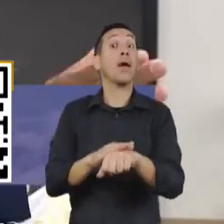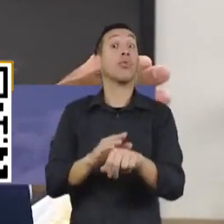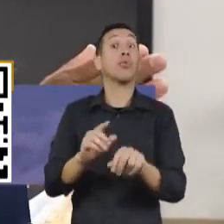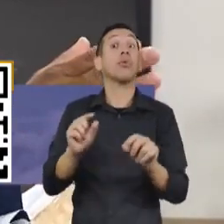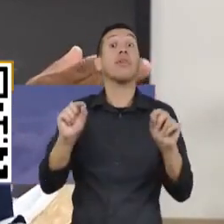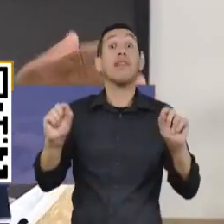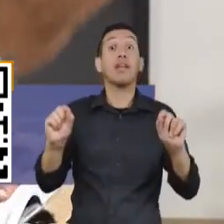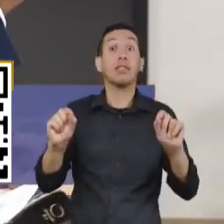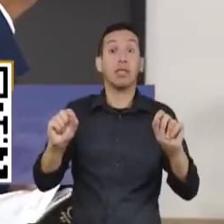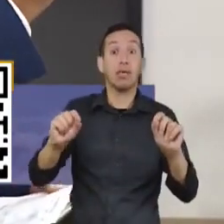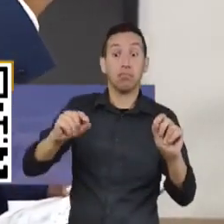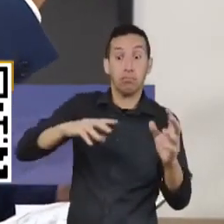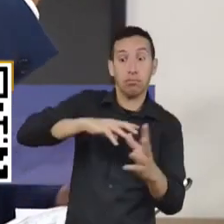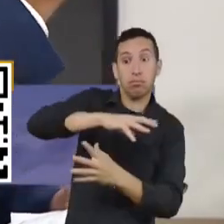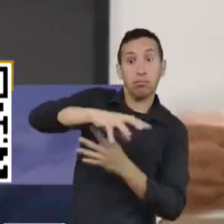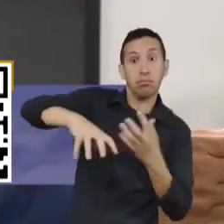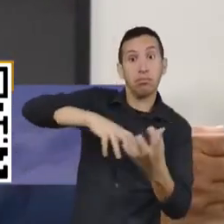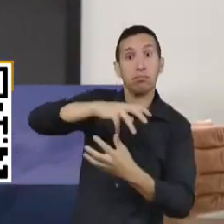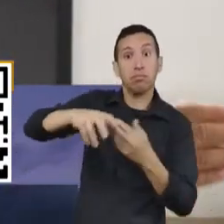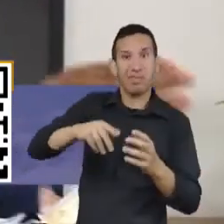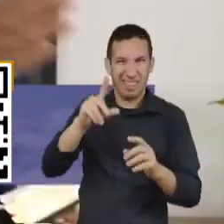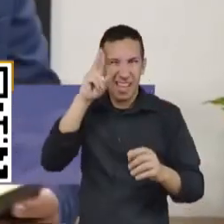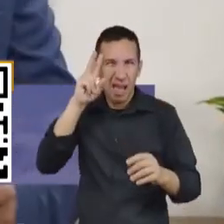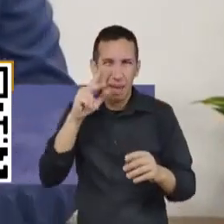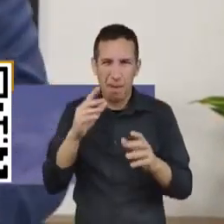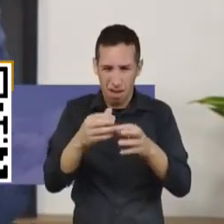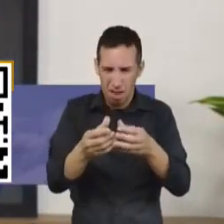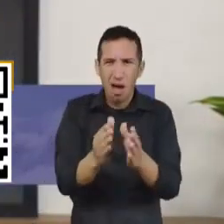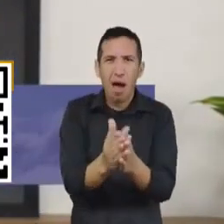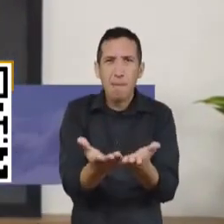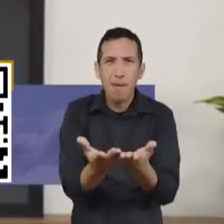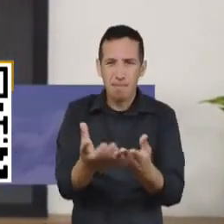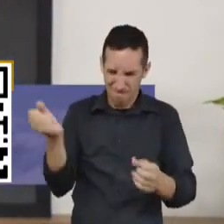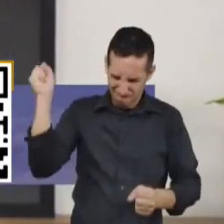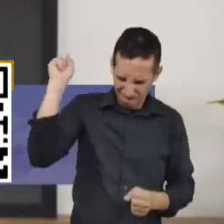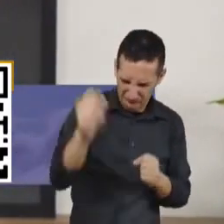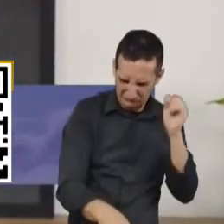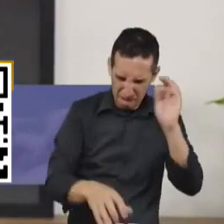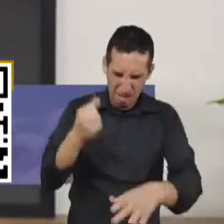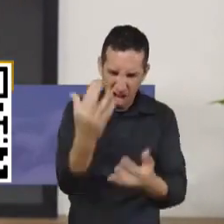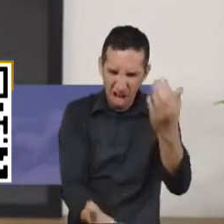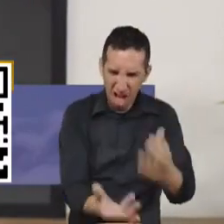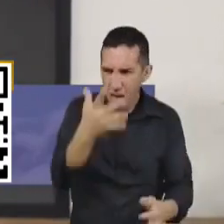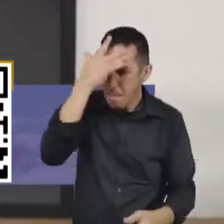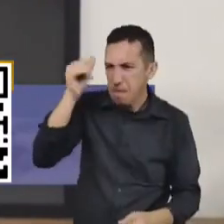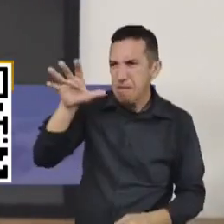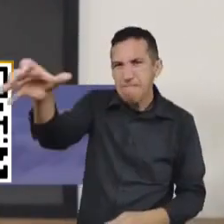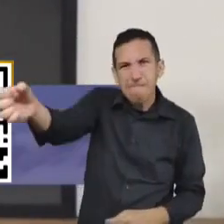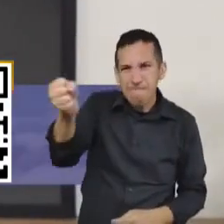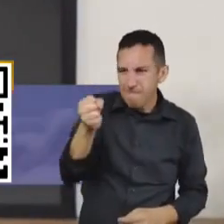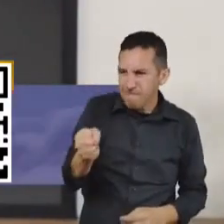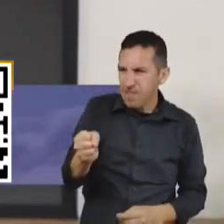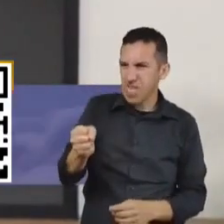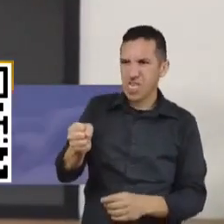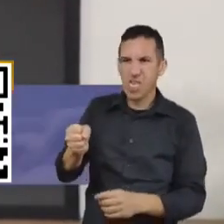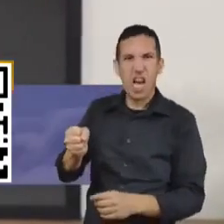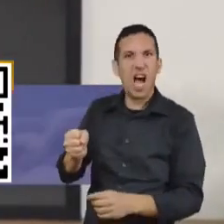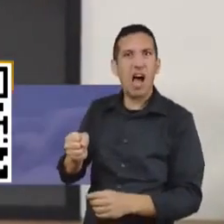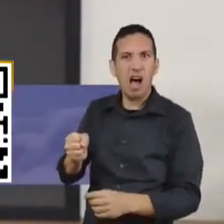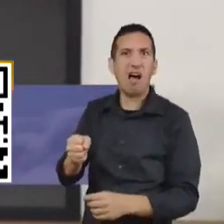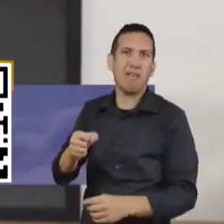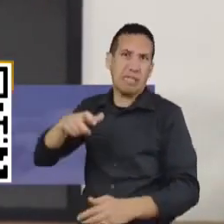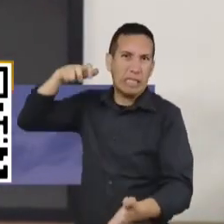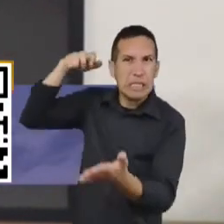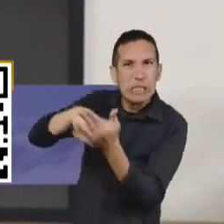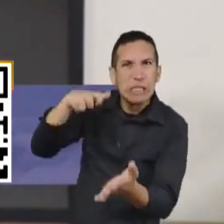reforma perseguição por um lado da Bíblia sendo queimadas pessoas sendo torturadas mas a verdade permanece Deus